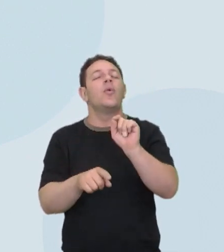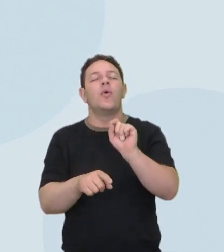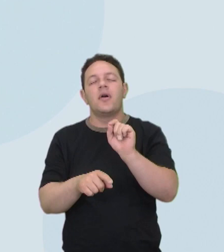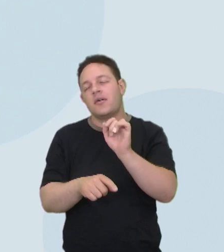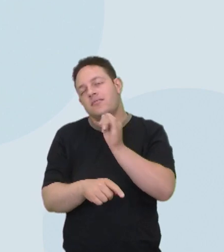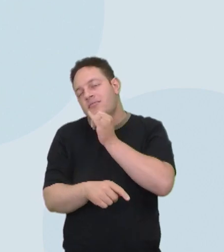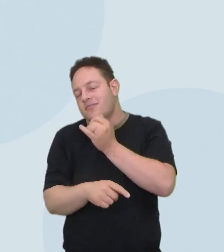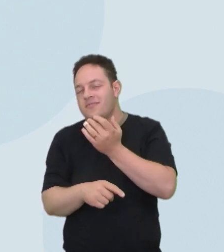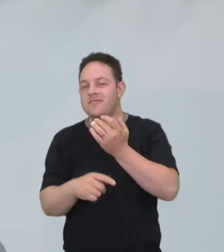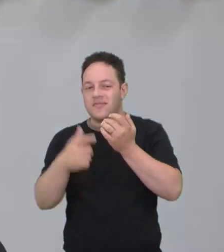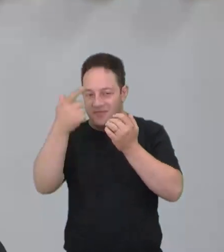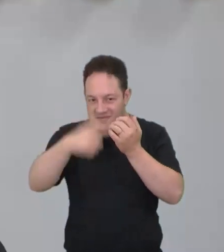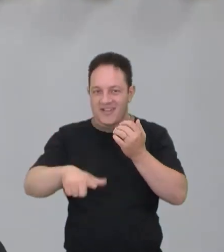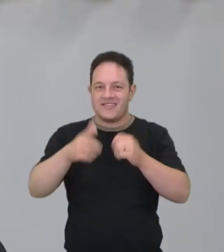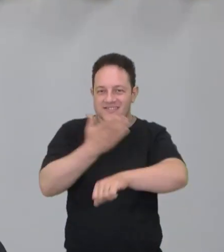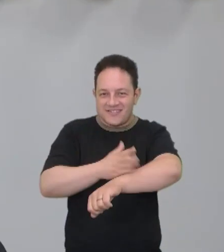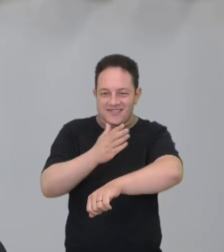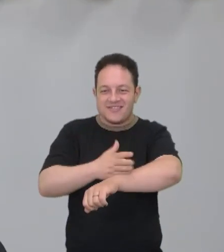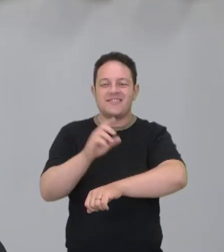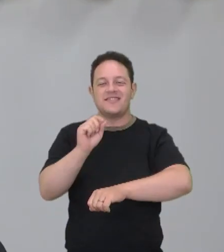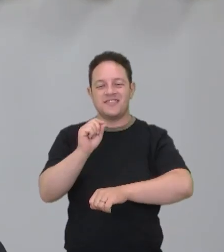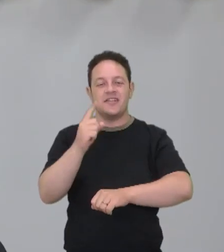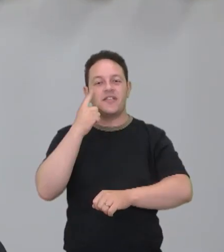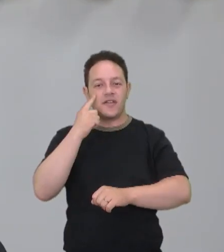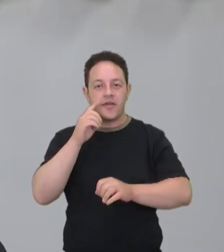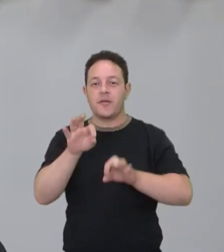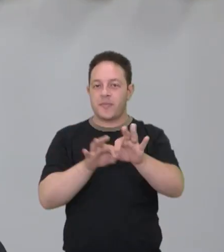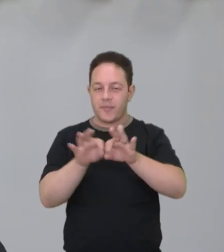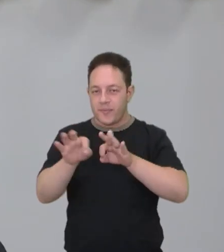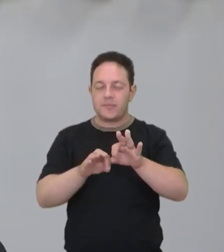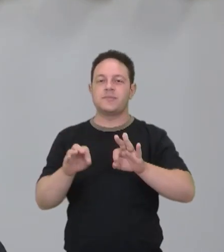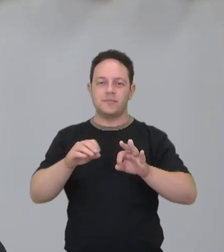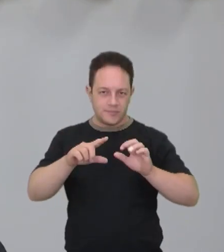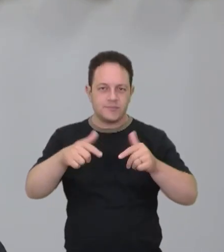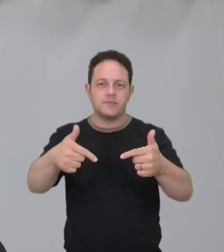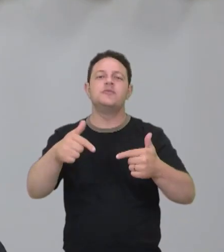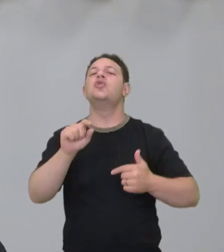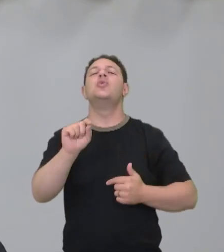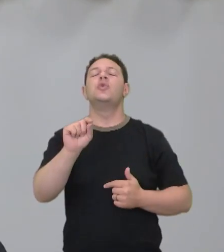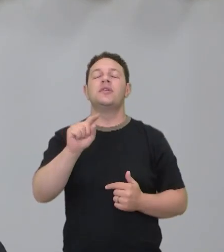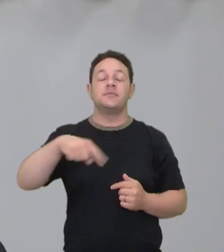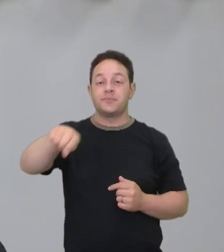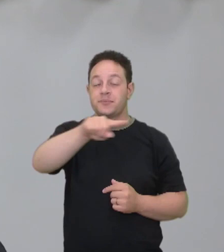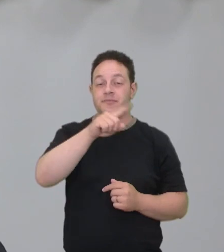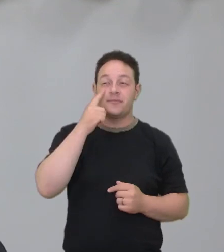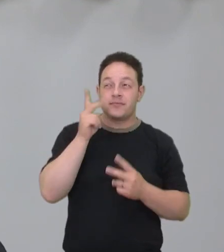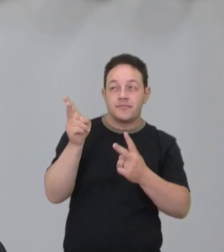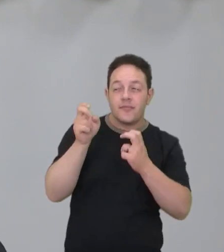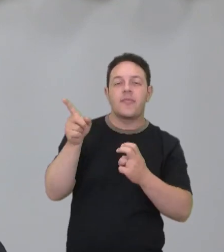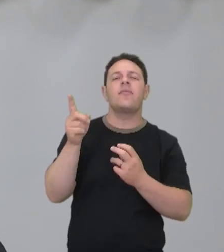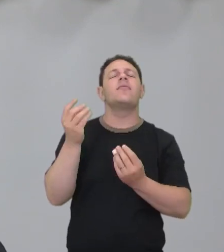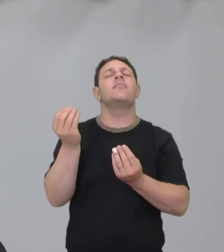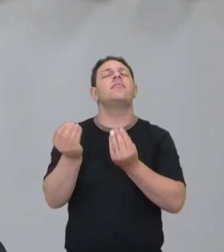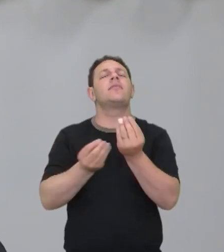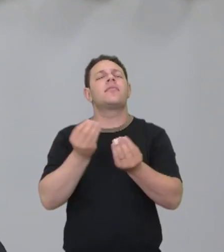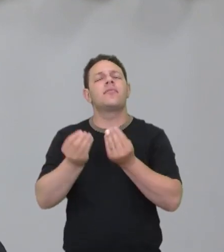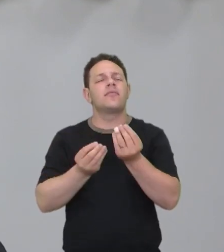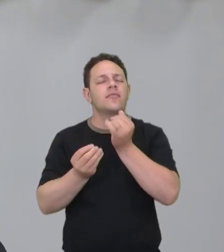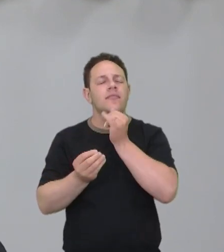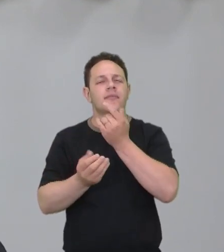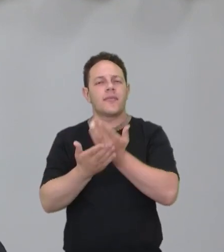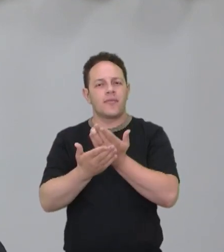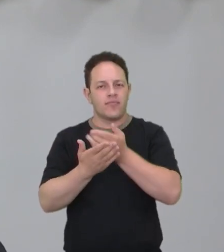aí em prática, né, também o plano de ação, né, mostrando para vocês também como que